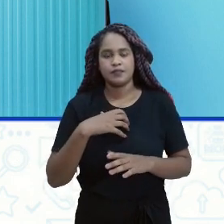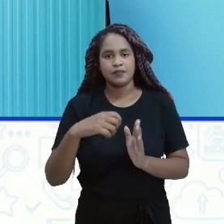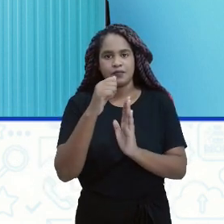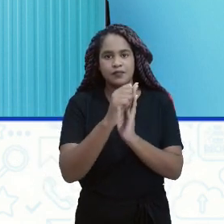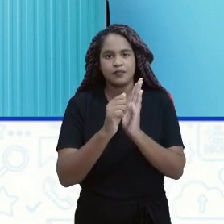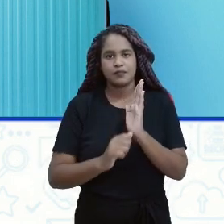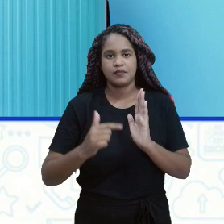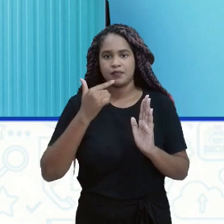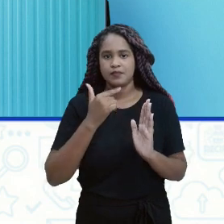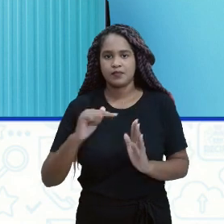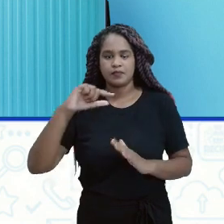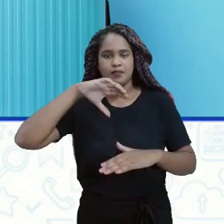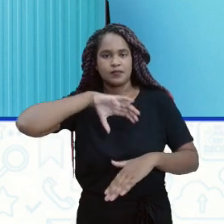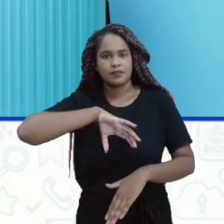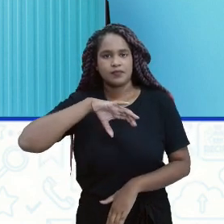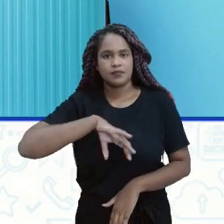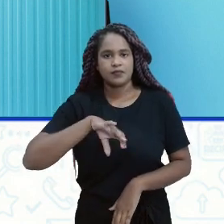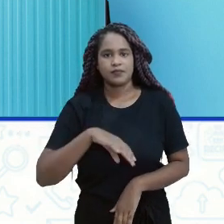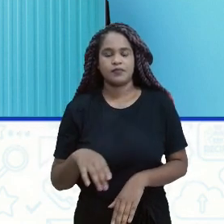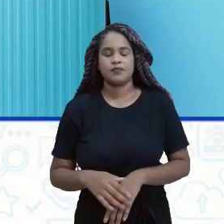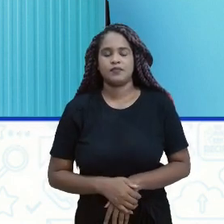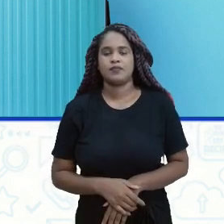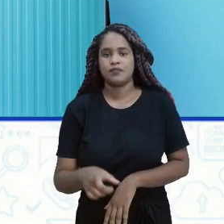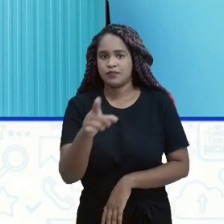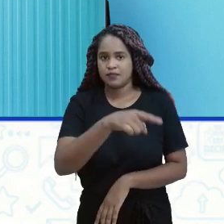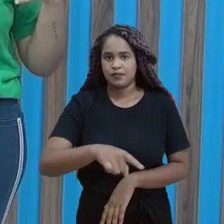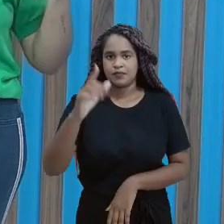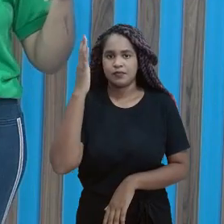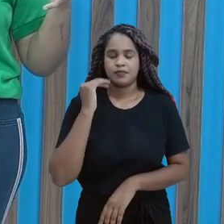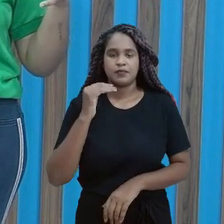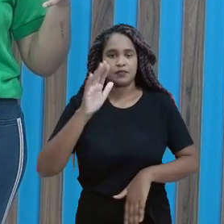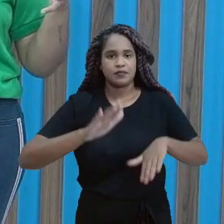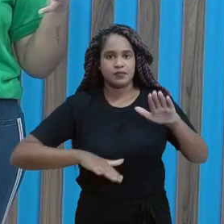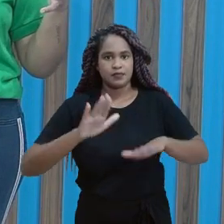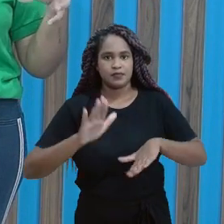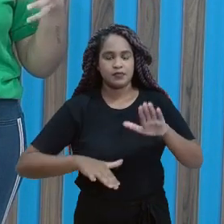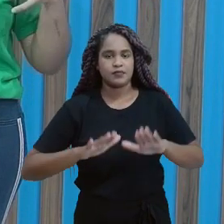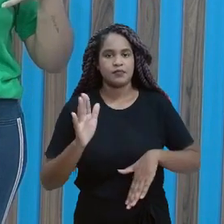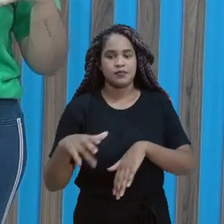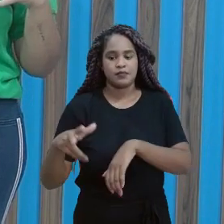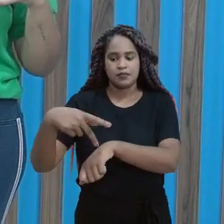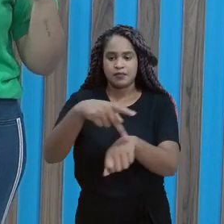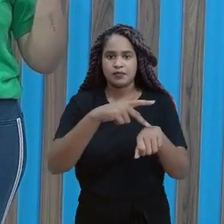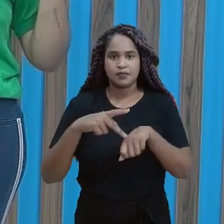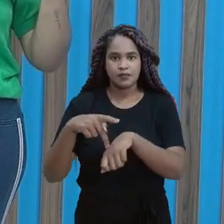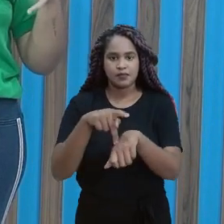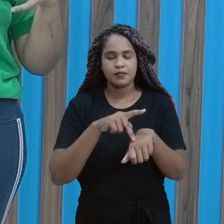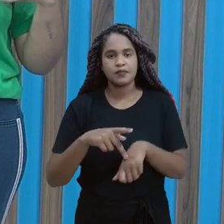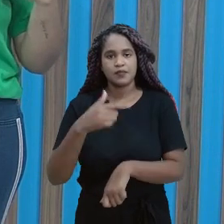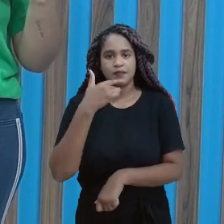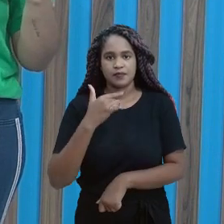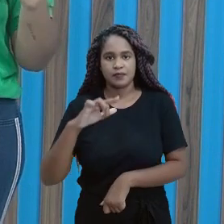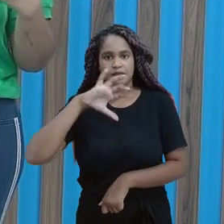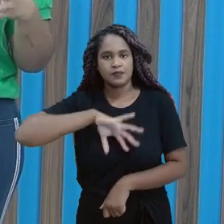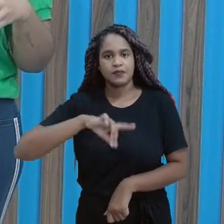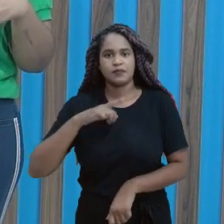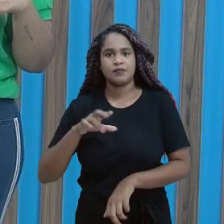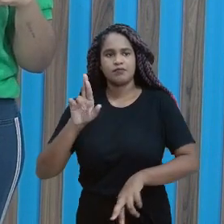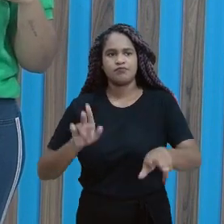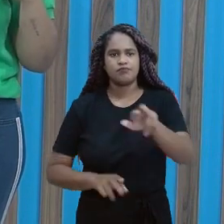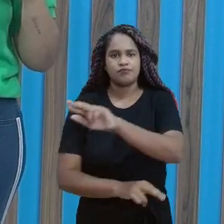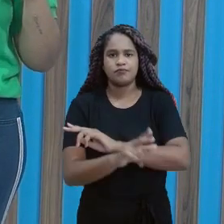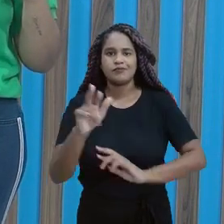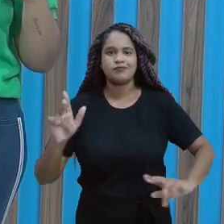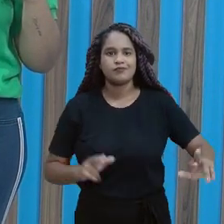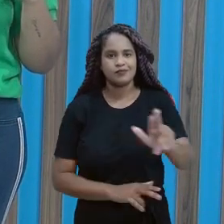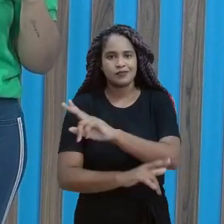possível a língua portuguesa. Vocês sabiam que, a depender do país em que o idioma é utilizado, há umas divergências com